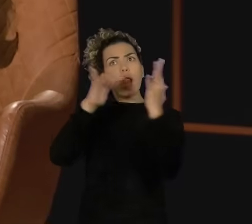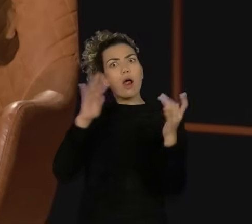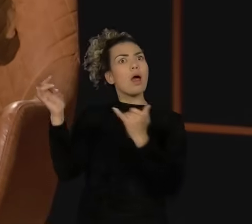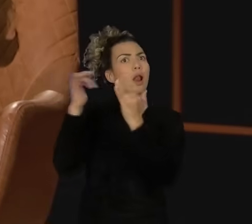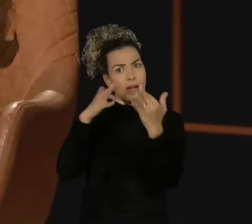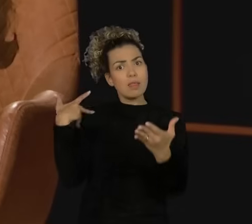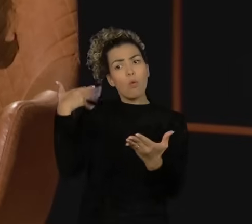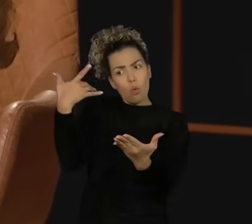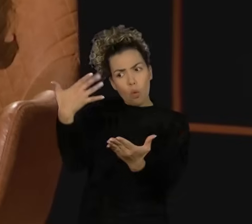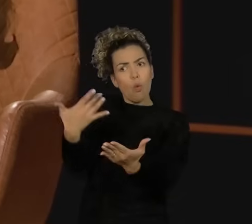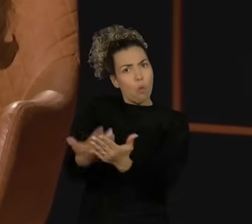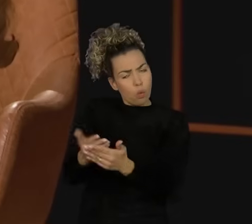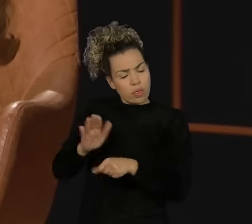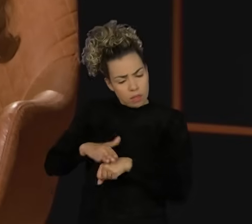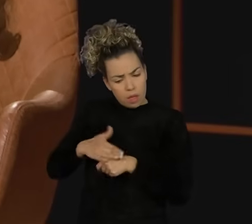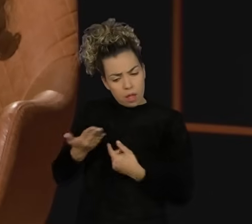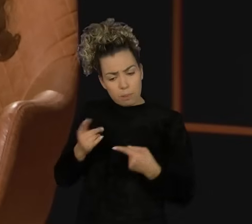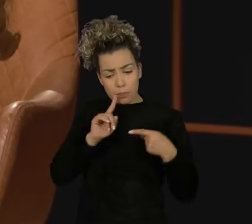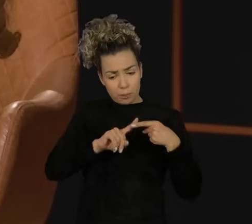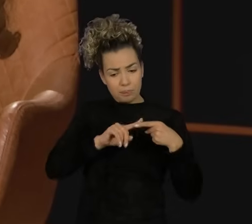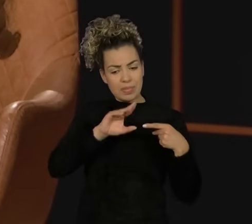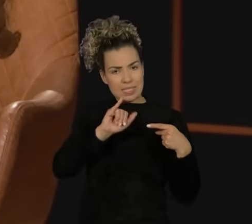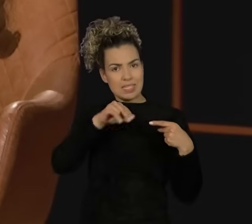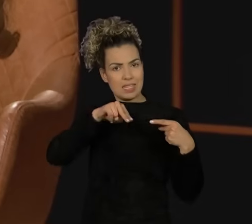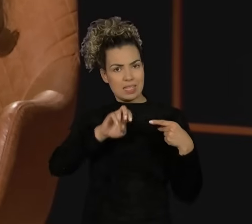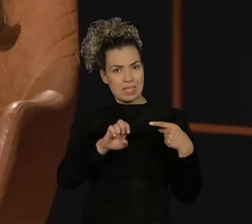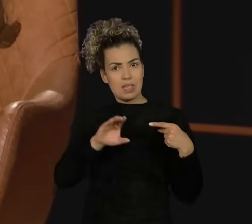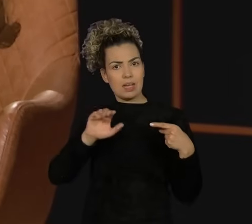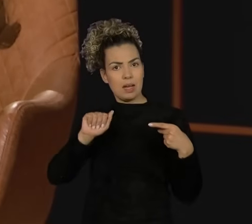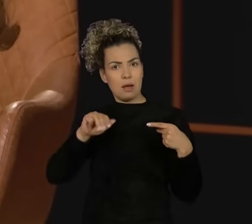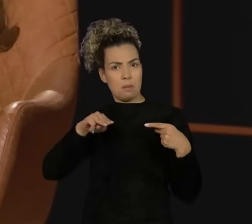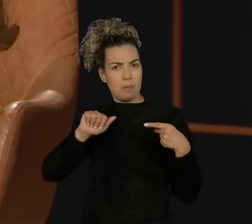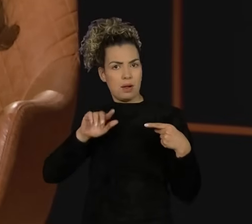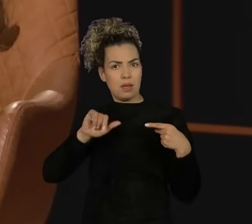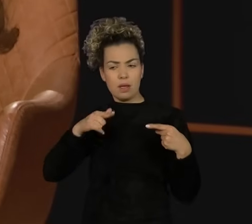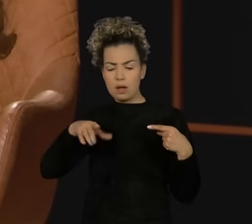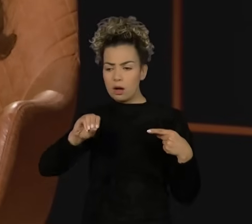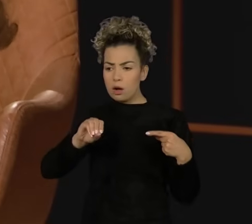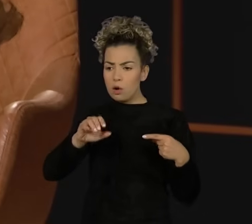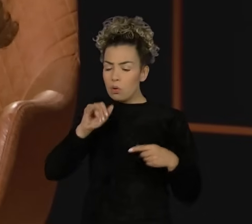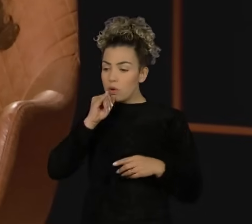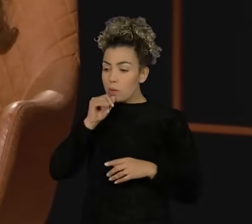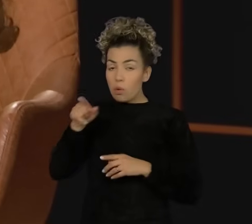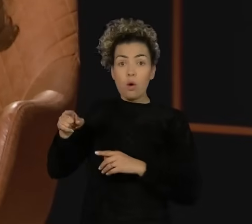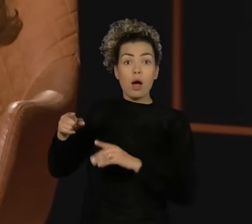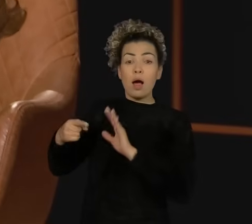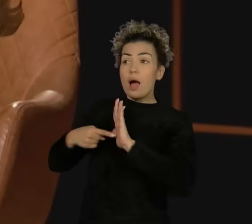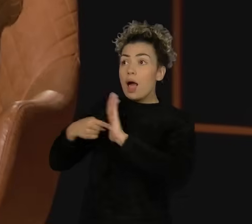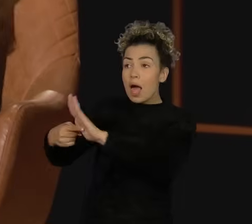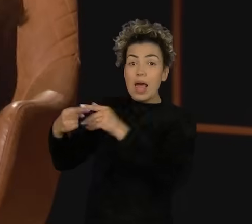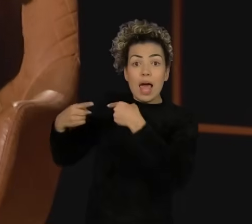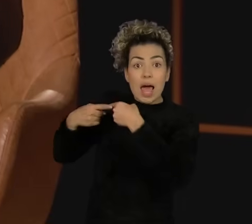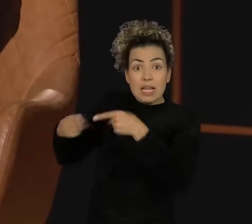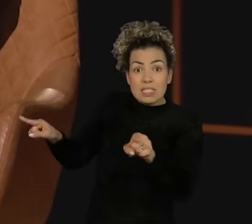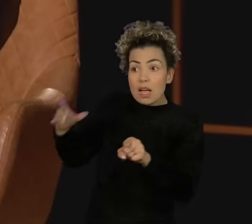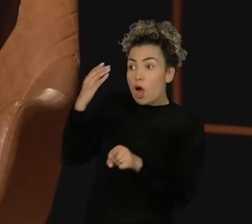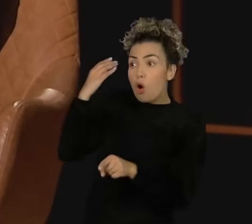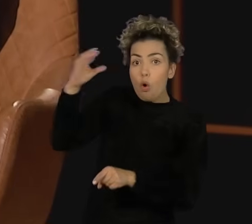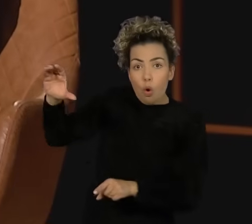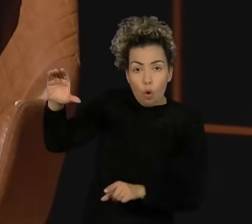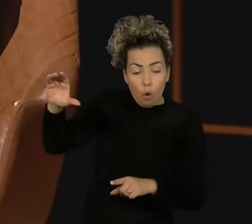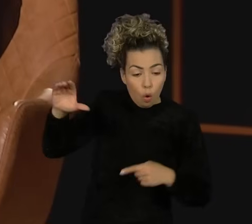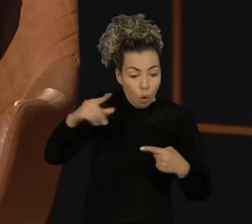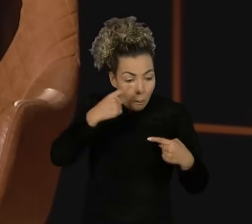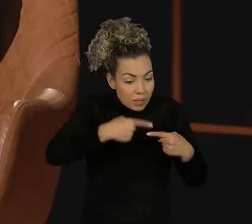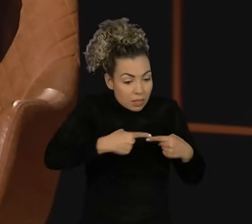Inclusive, o Cine Camaleão estreou, eu descobri que eu estava grávida da minha filha na semana seguinte. Fiz até